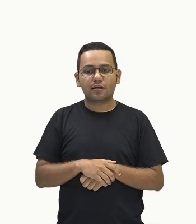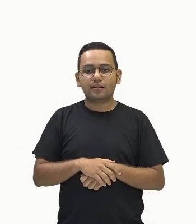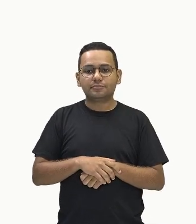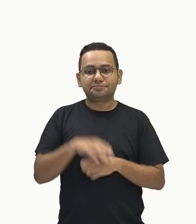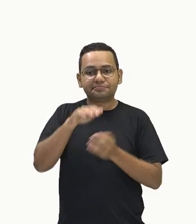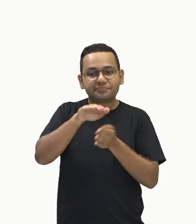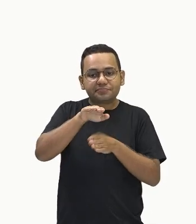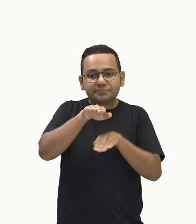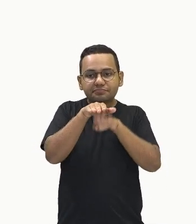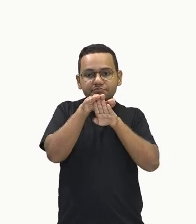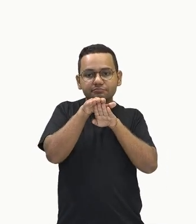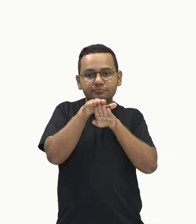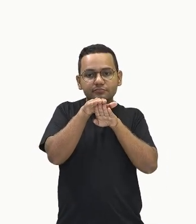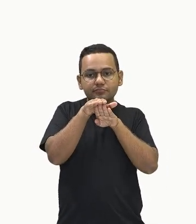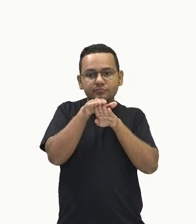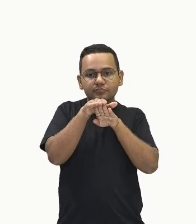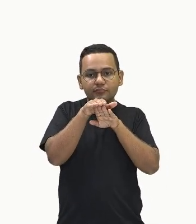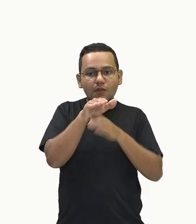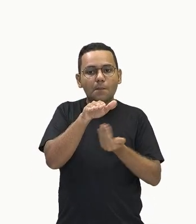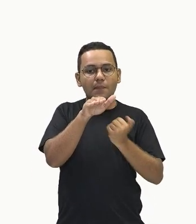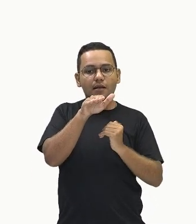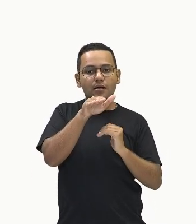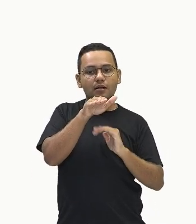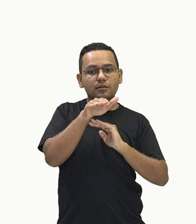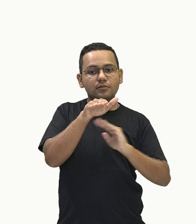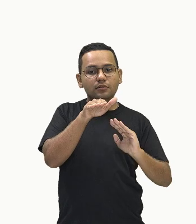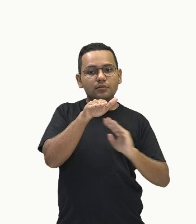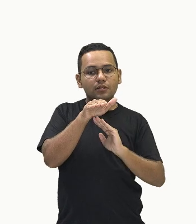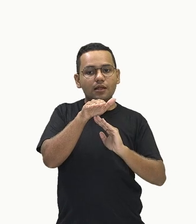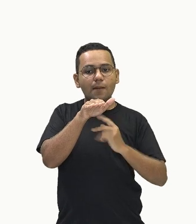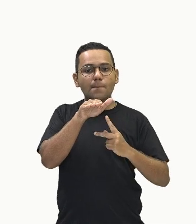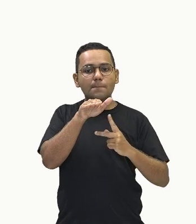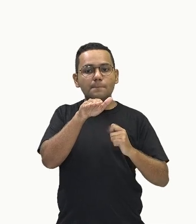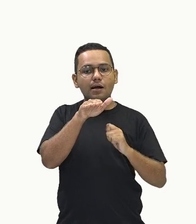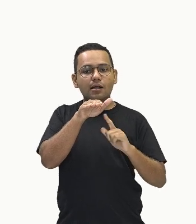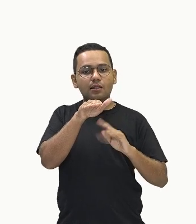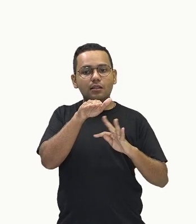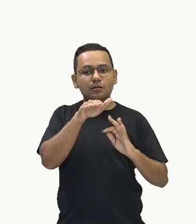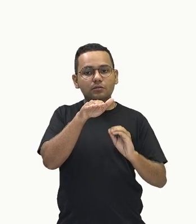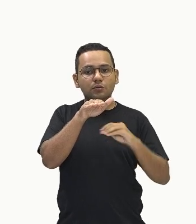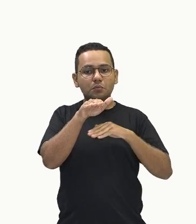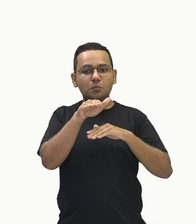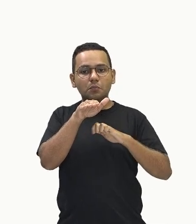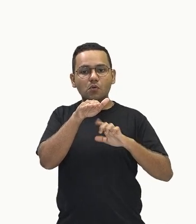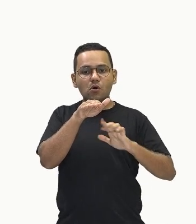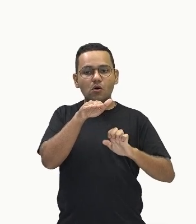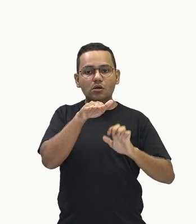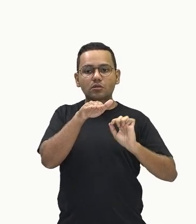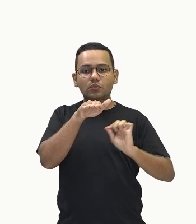e a parte mais ao fundo, que é o palato mole, que vai...